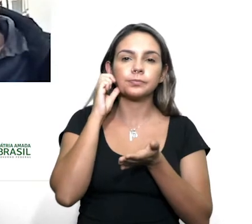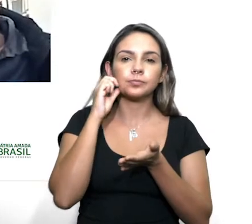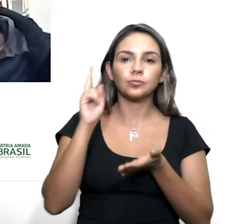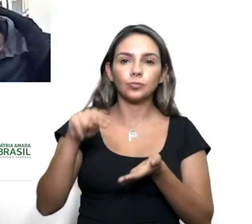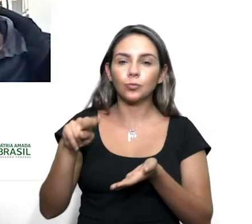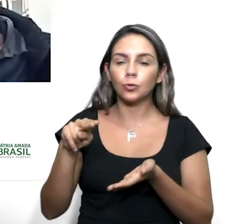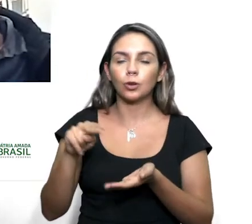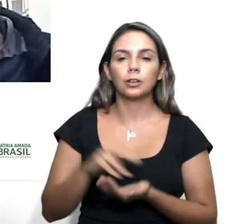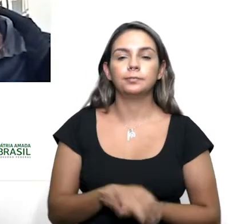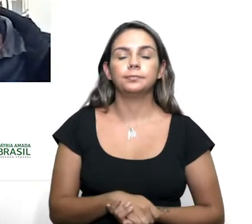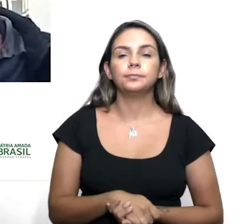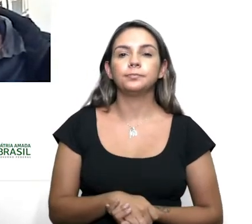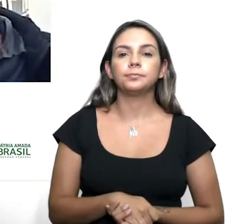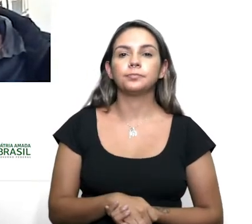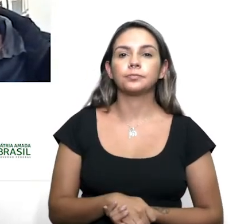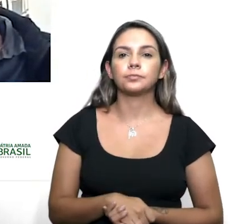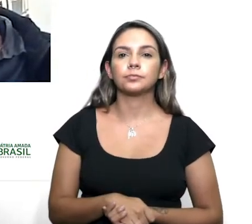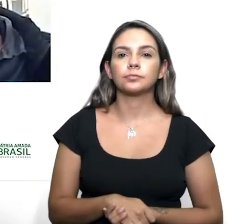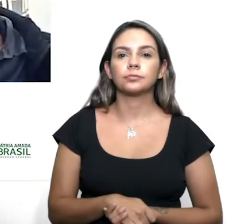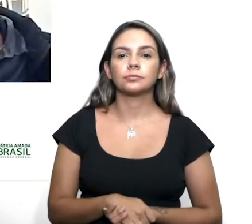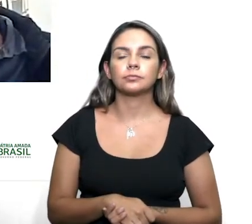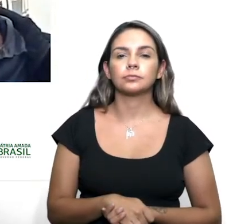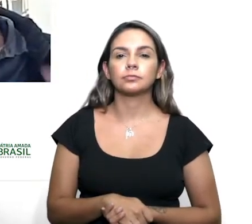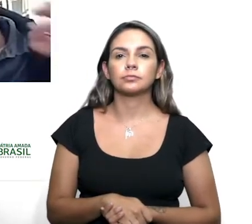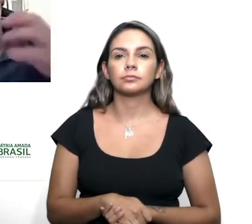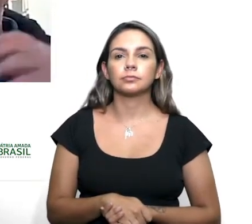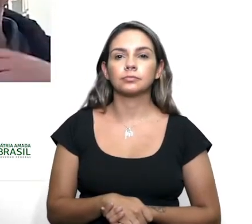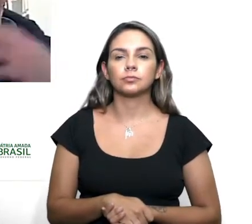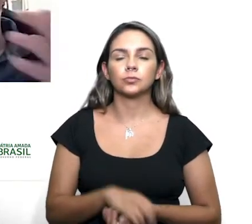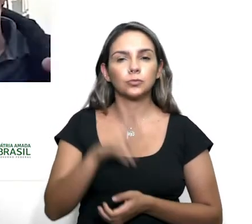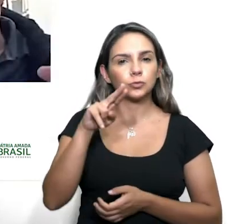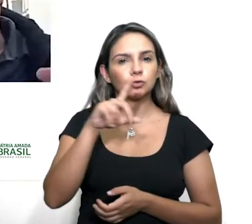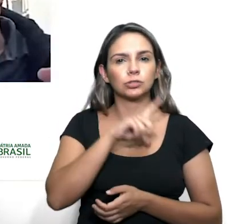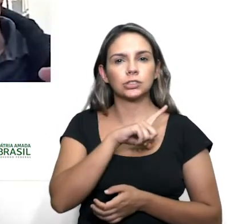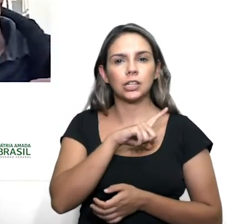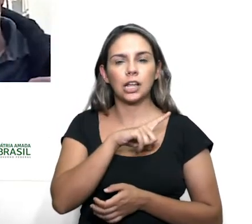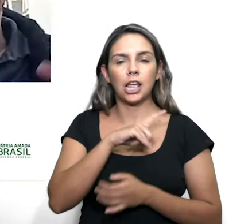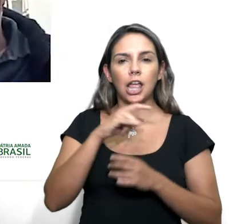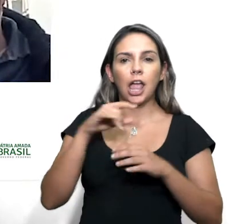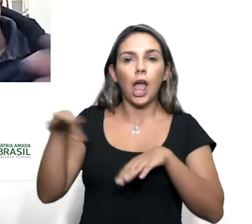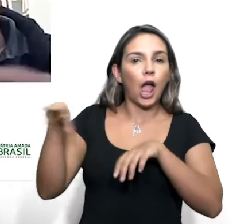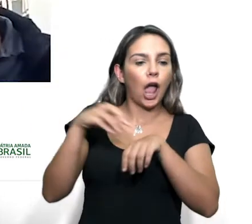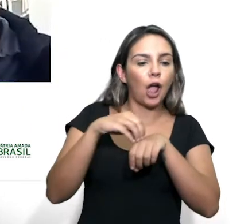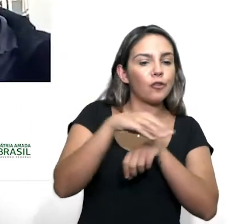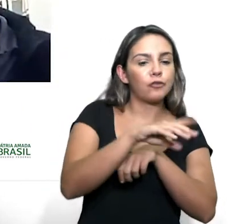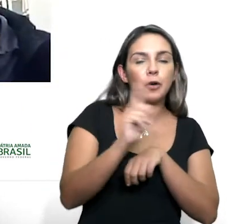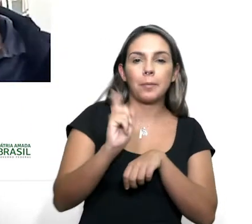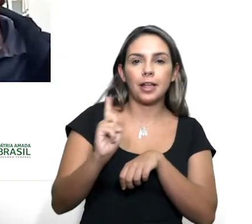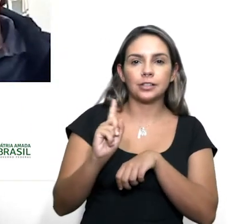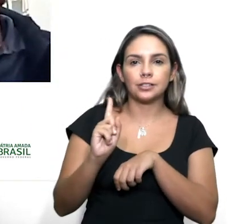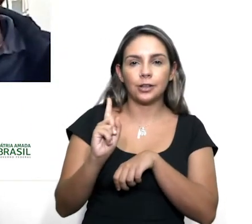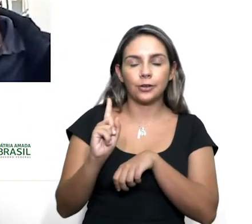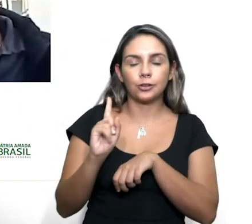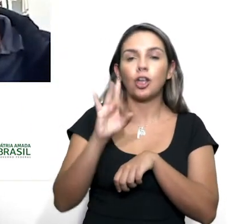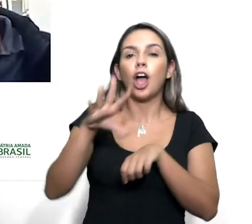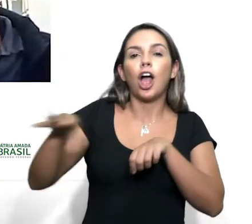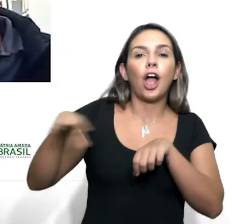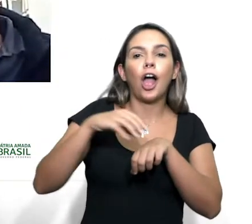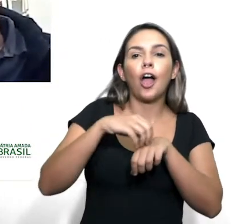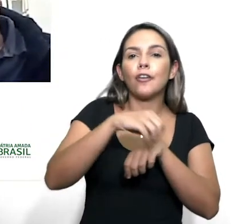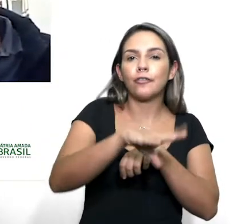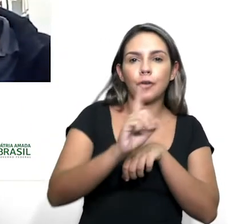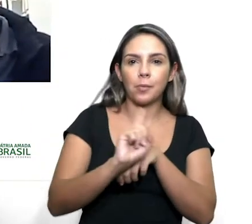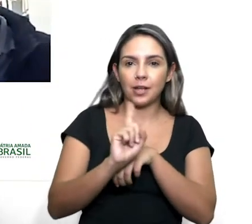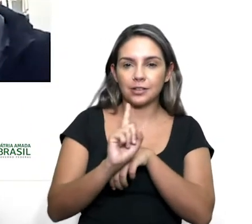Nunca é uma questão de questionário, nunca tem a ver com passar informação, que eu acho que isso é quase